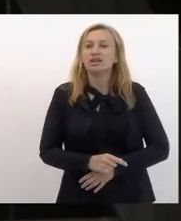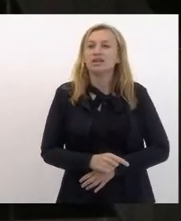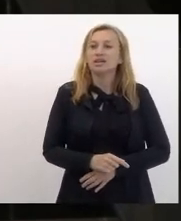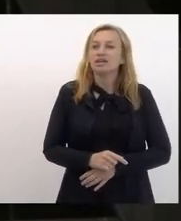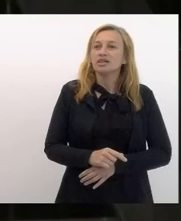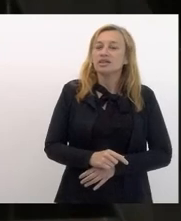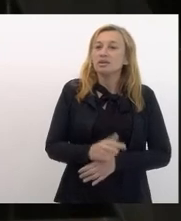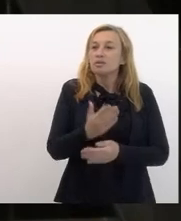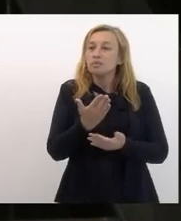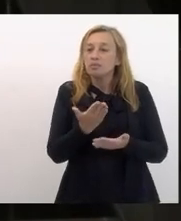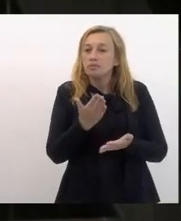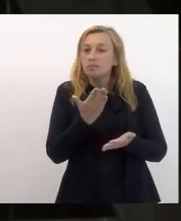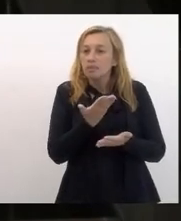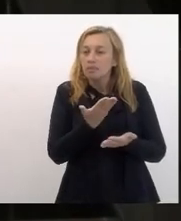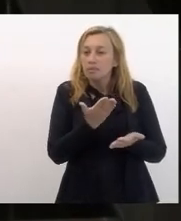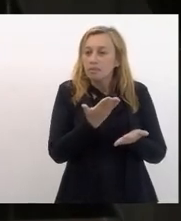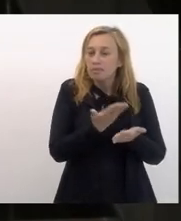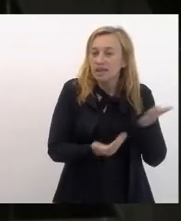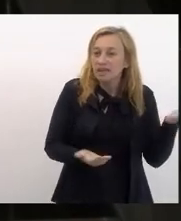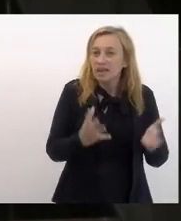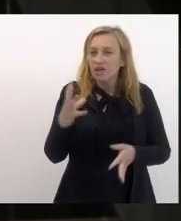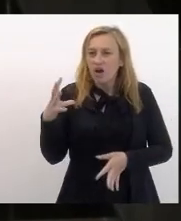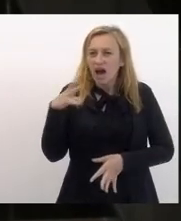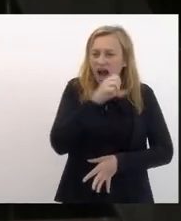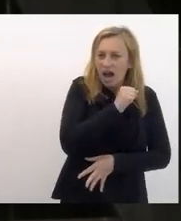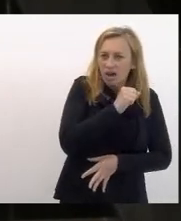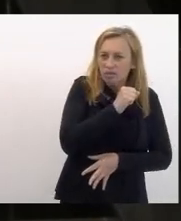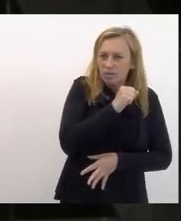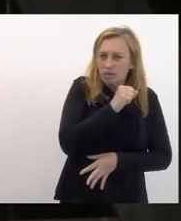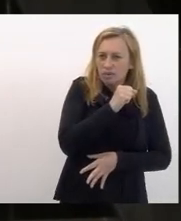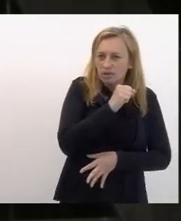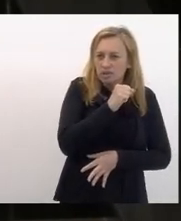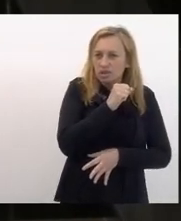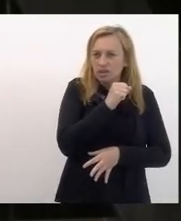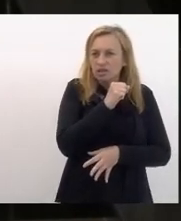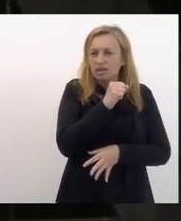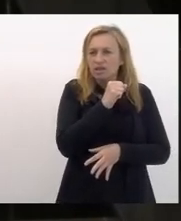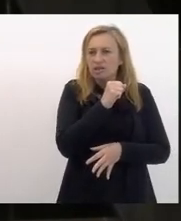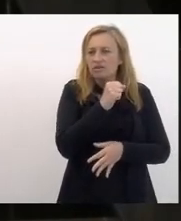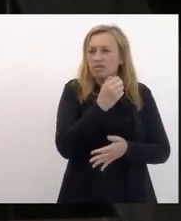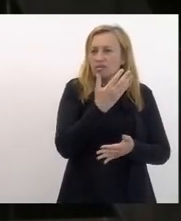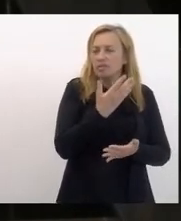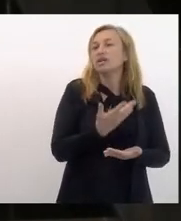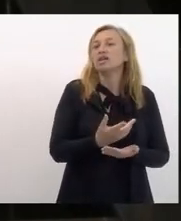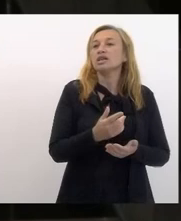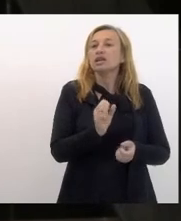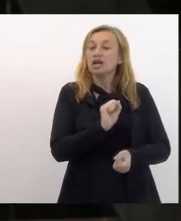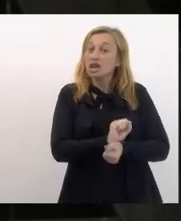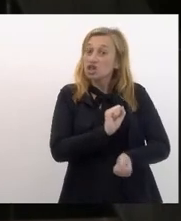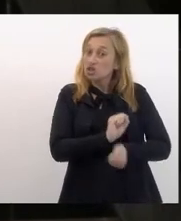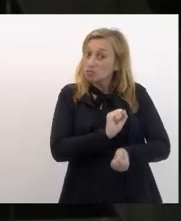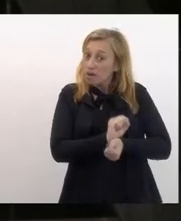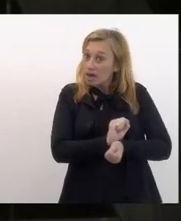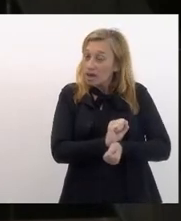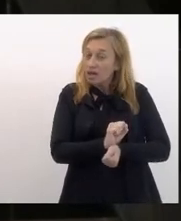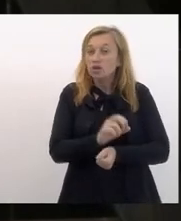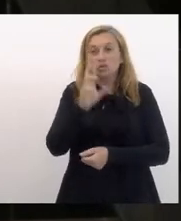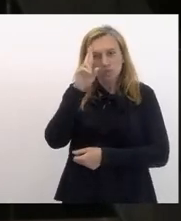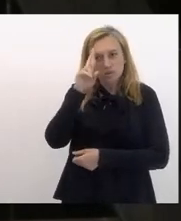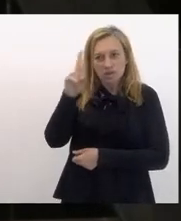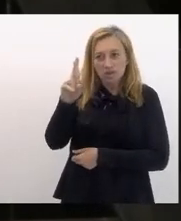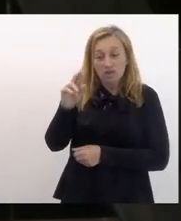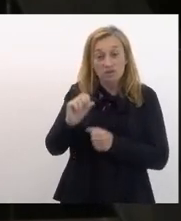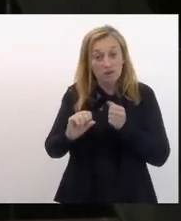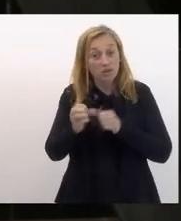depressa como feno, e como a erva verde murcharão. Espera no Senhor e faze o